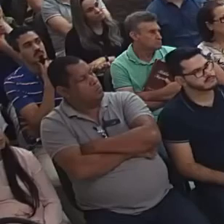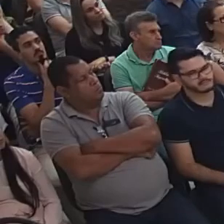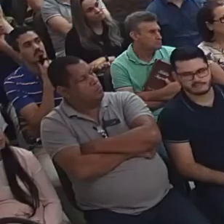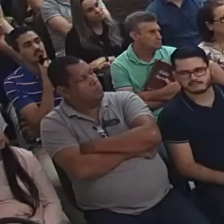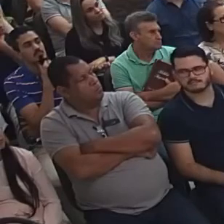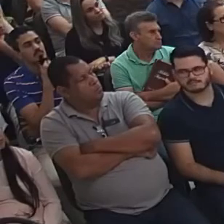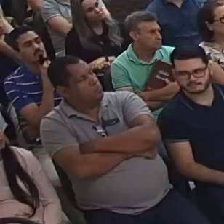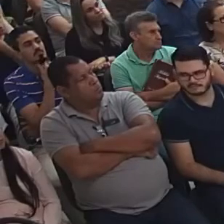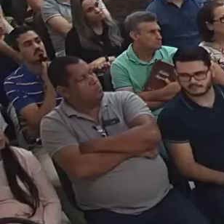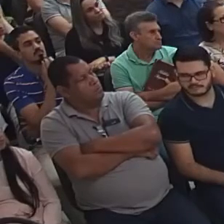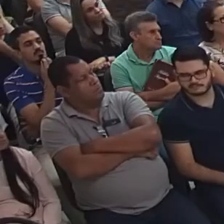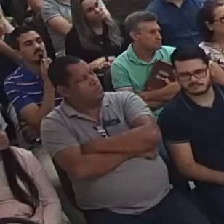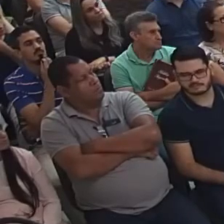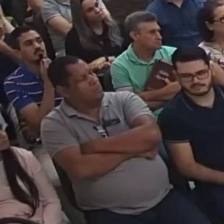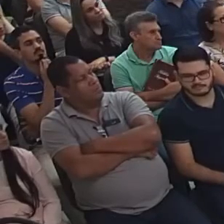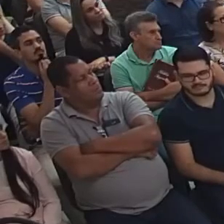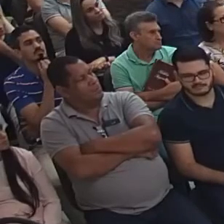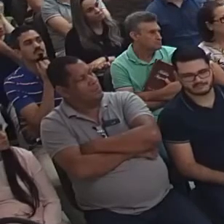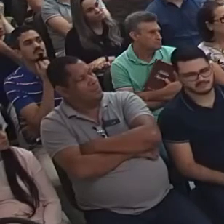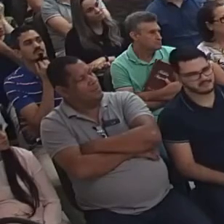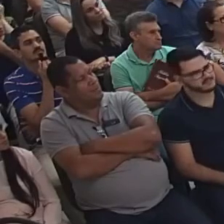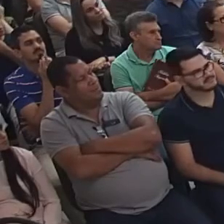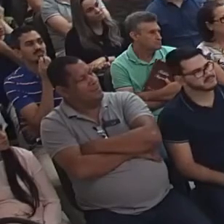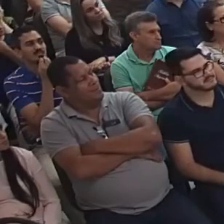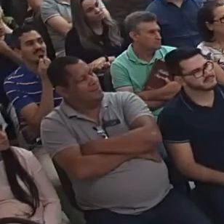Flamengo Amei Flamengo